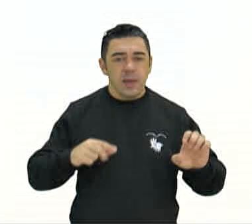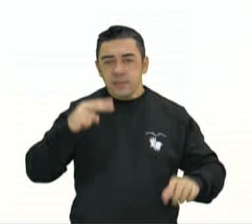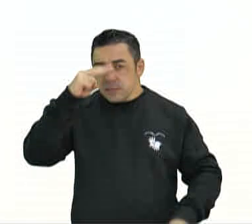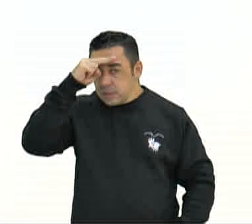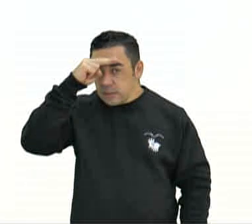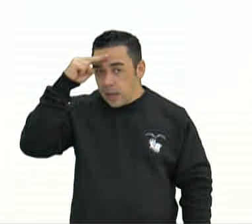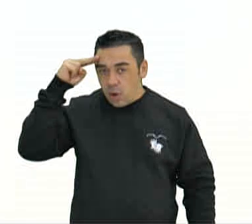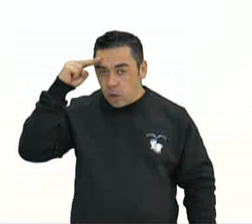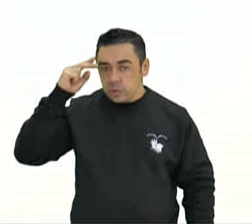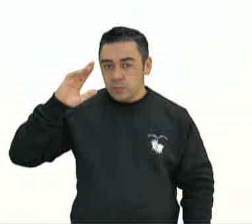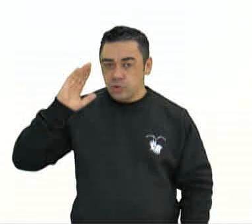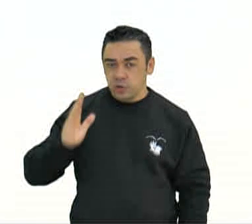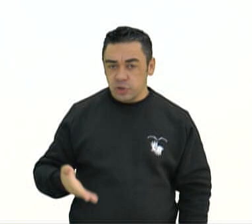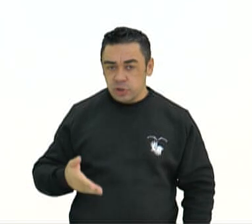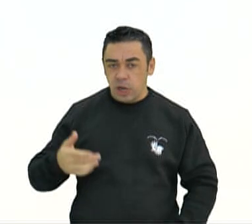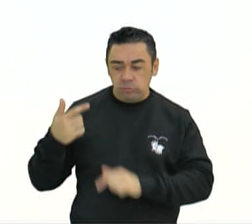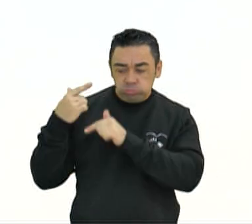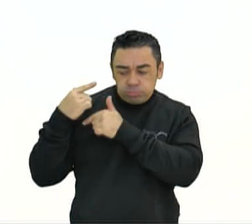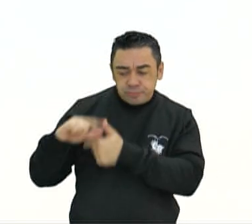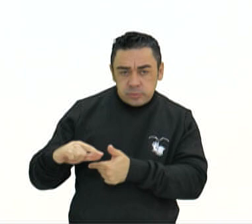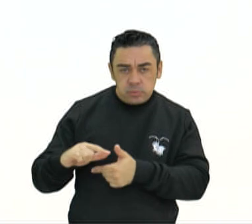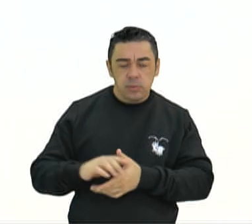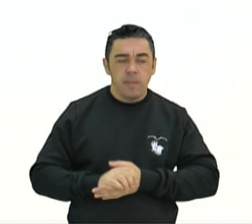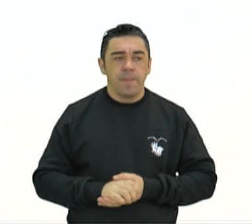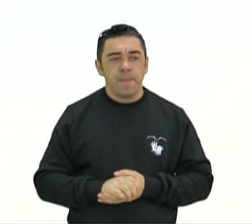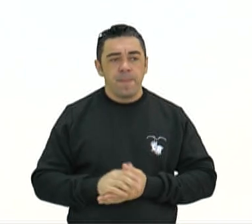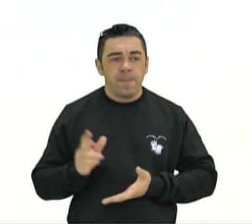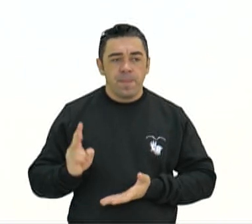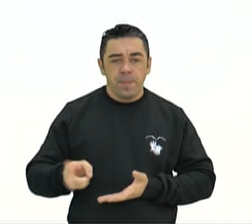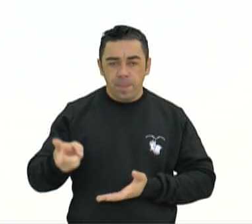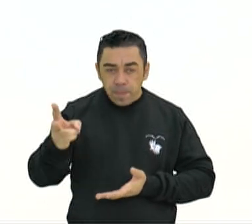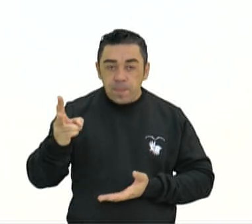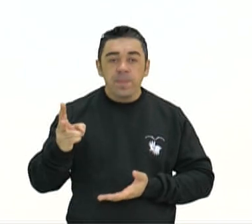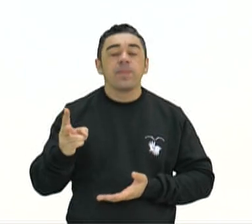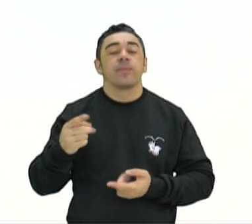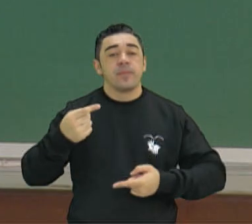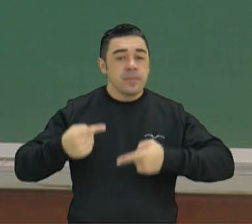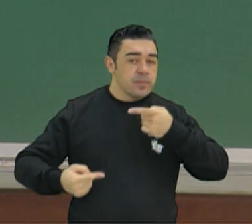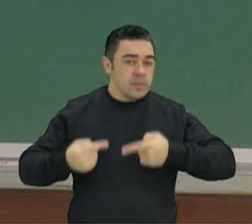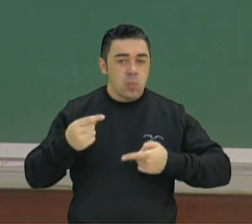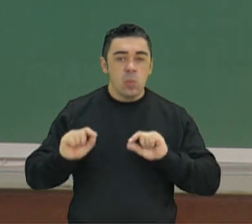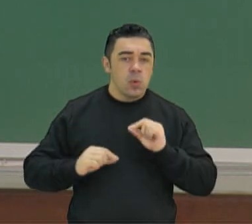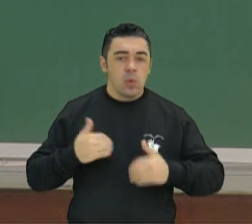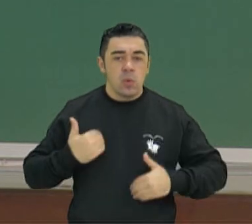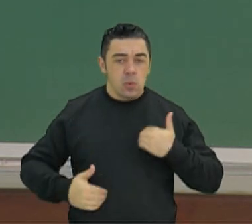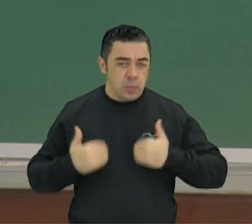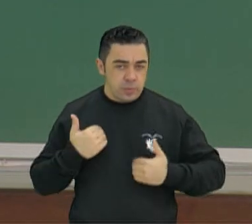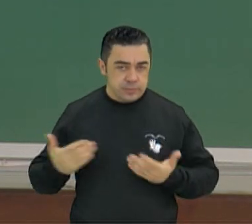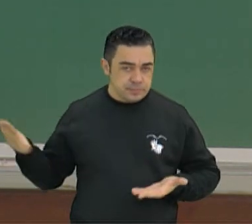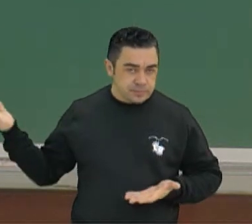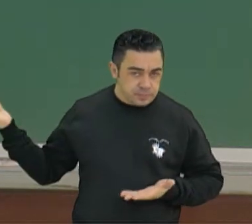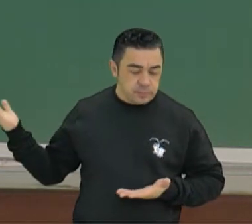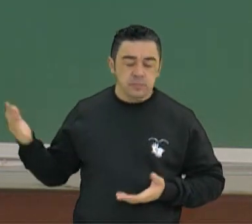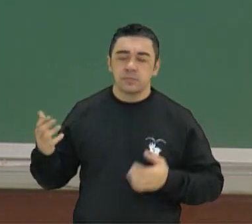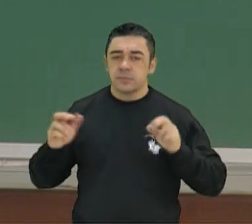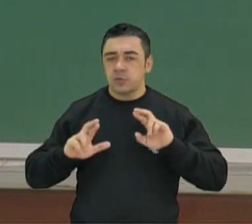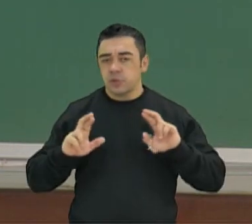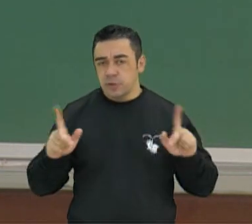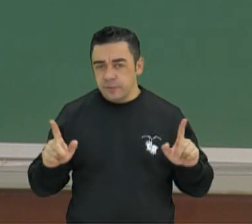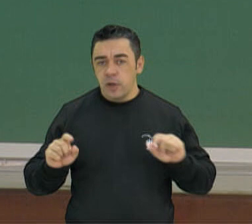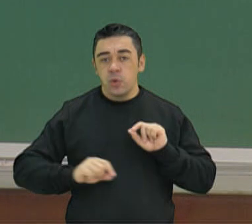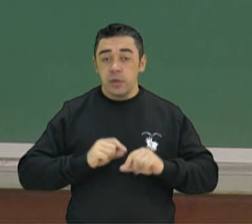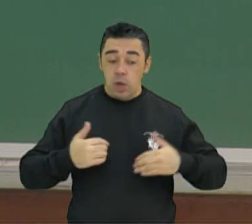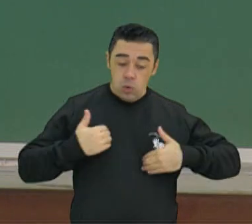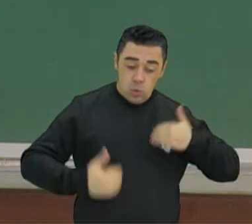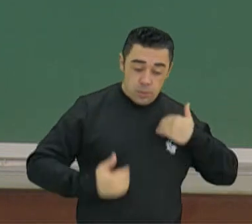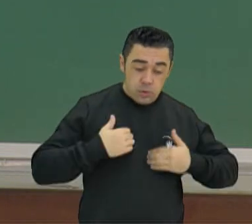estereótipos consolidados. Continuando então a nossa discussão sobre o corpo. Existe então uma diferenciação entre